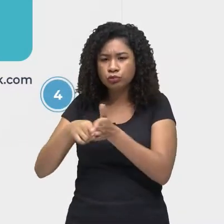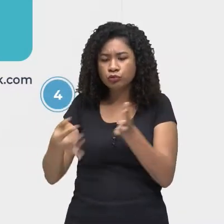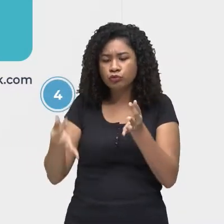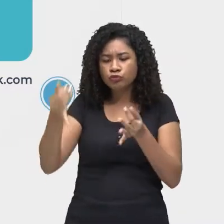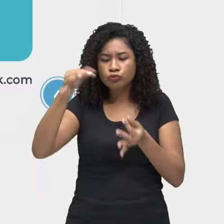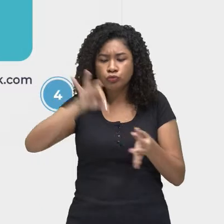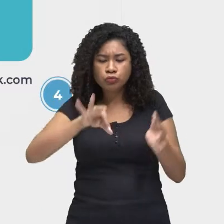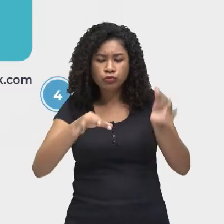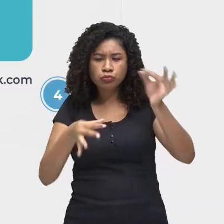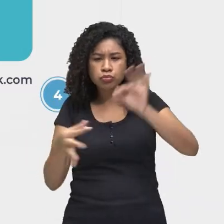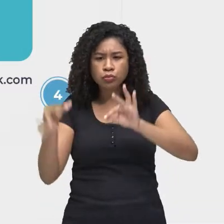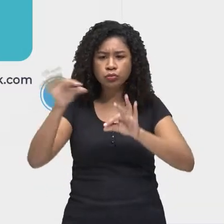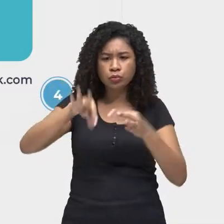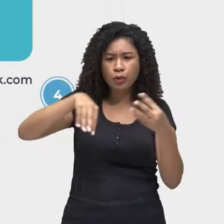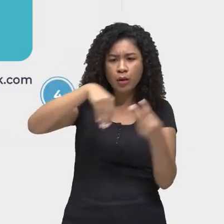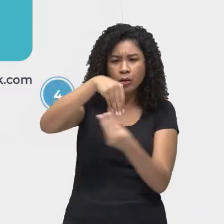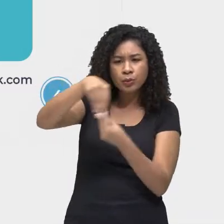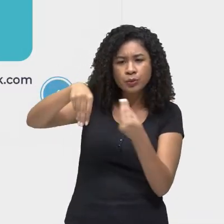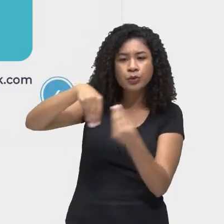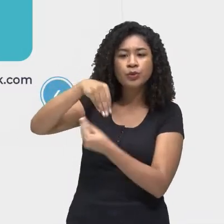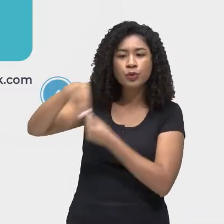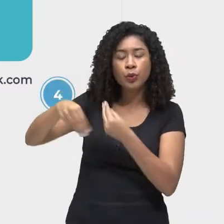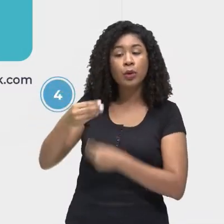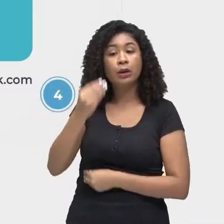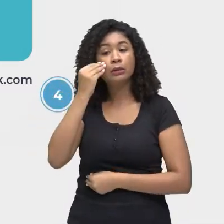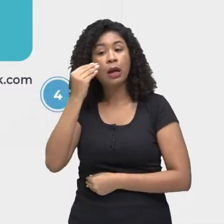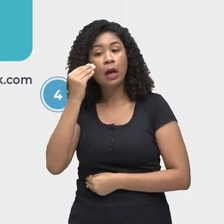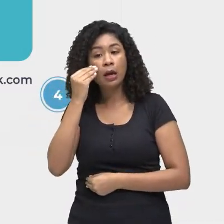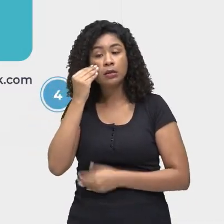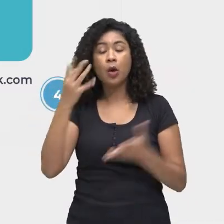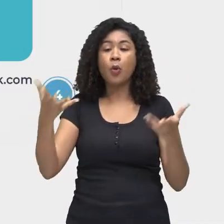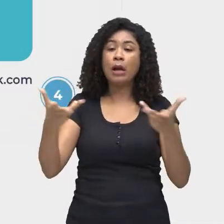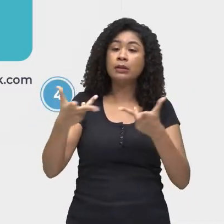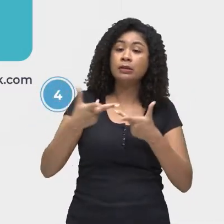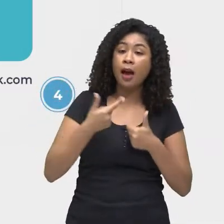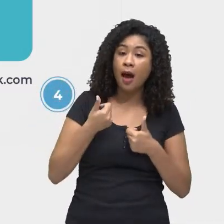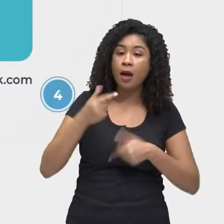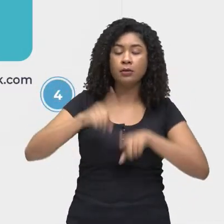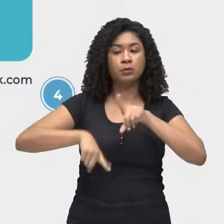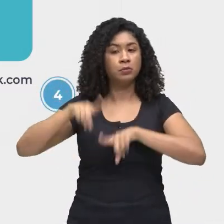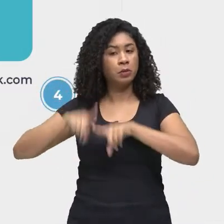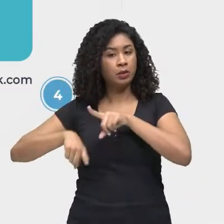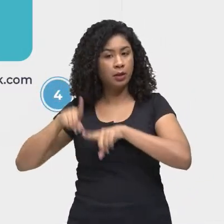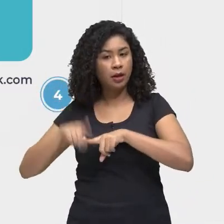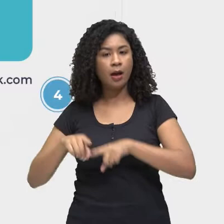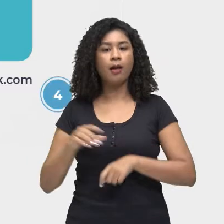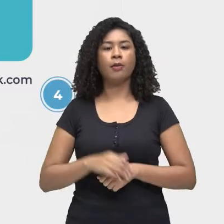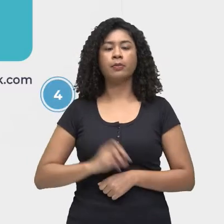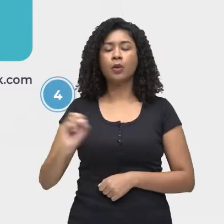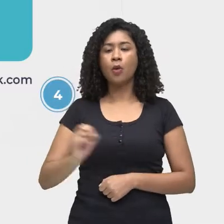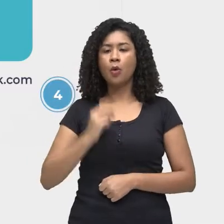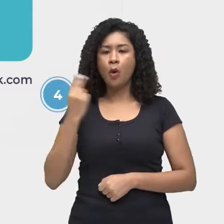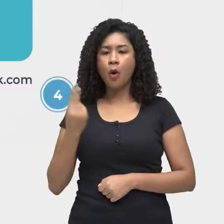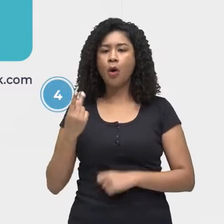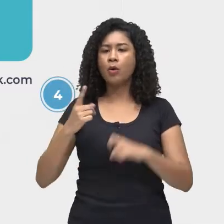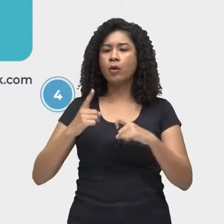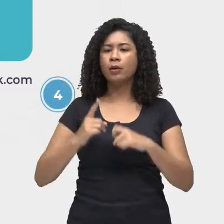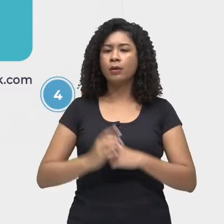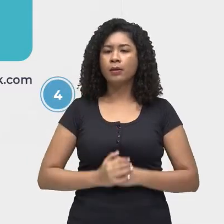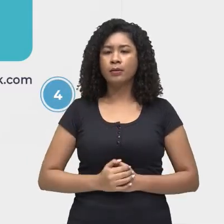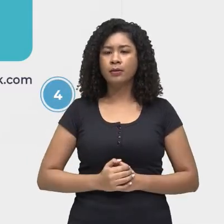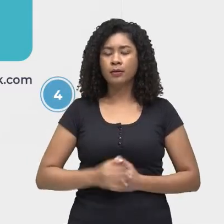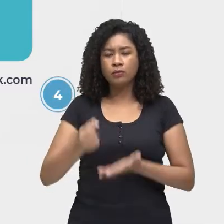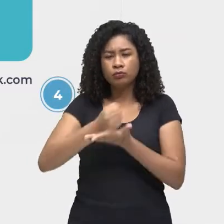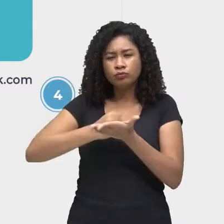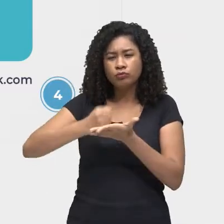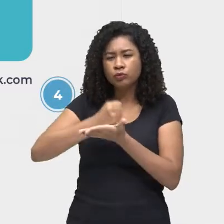de qualidade, podem trabalhar também com medicamentos, né? O avanço aí da medicina se deve muito a isso,